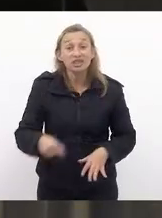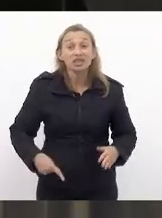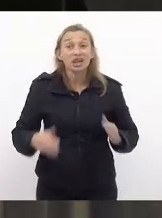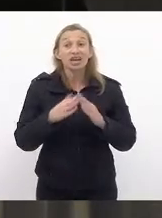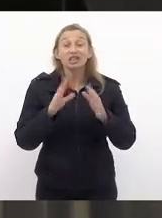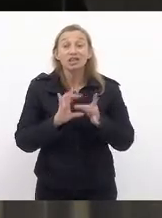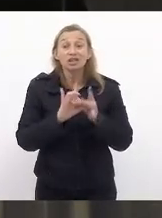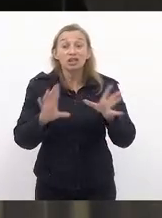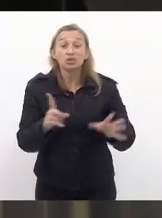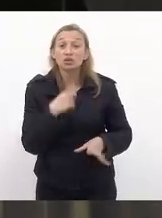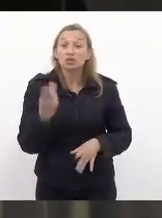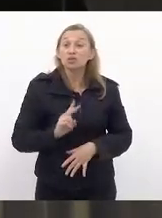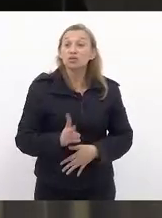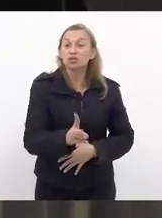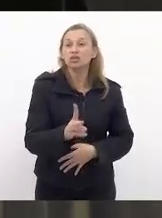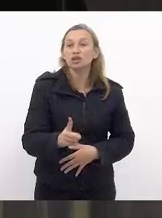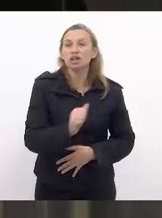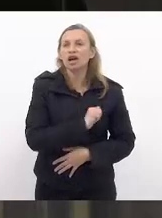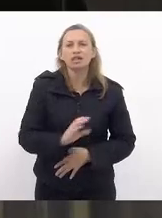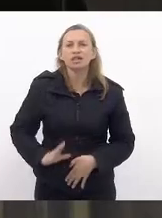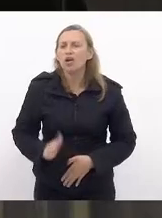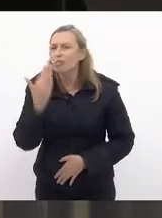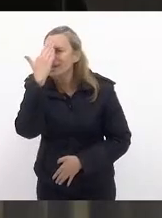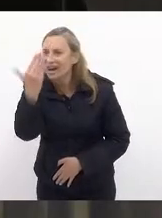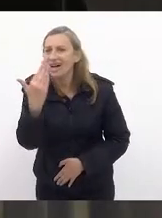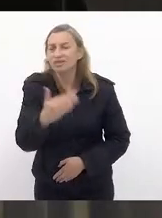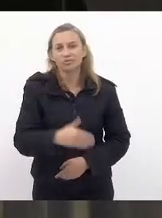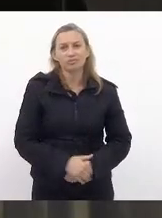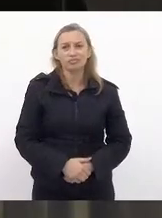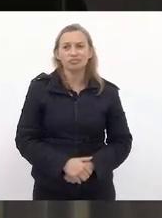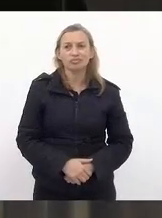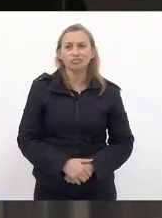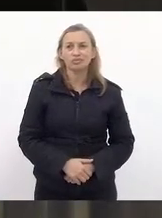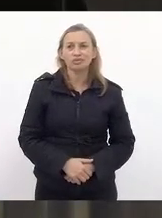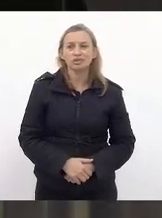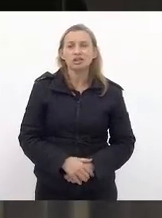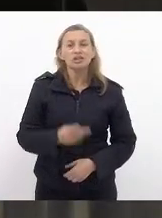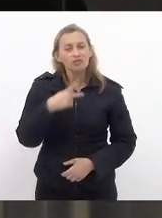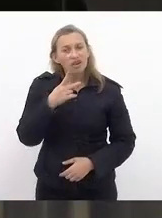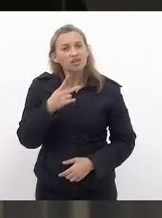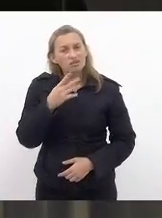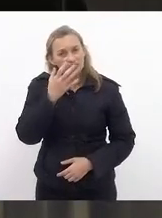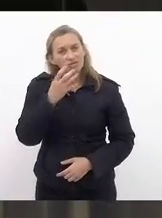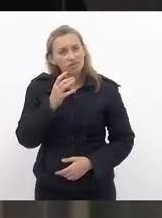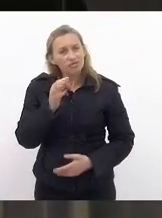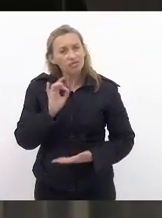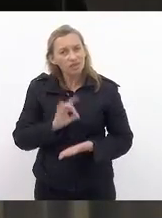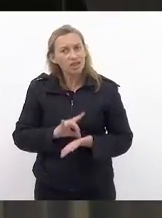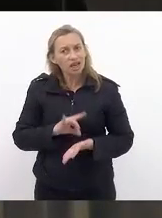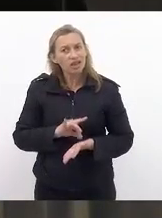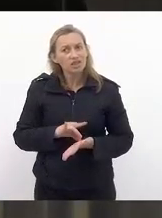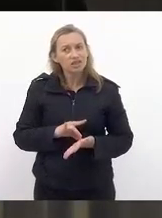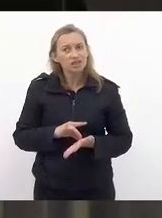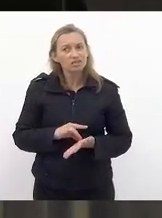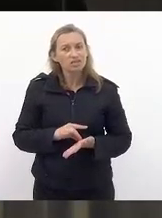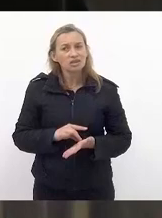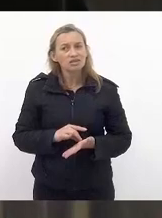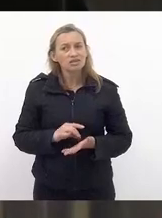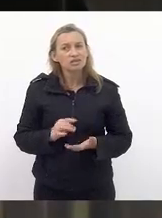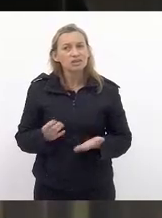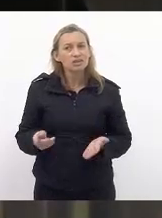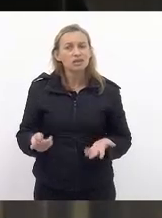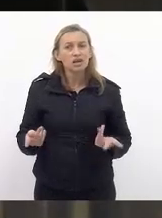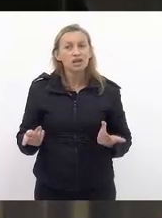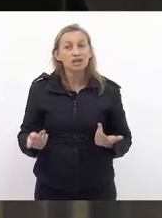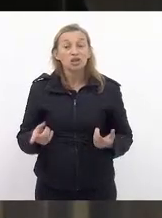casa que permitiu que continuasse André Muito obrigado estou falando com sinceridade faz parte do jogo mesmo